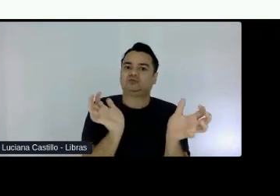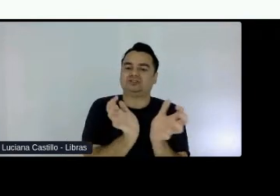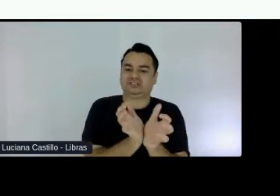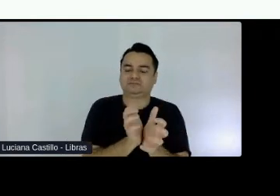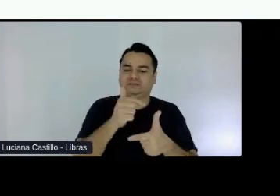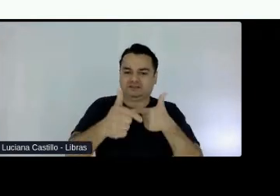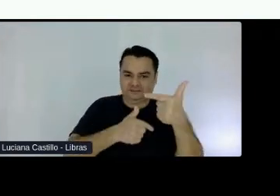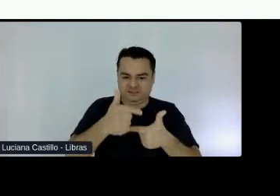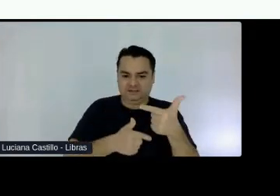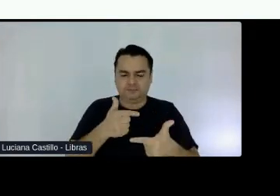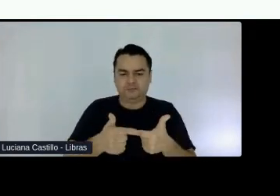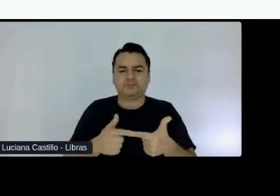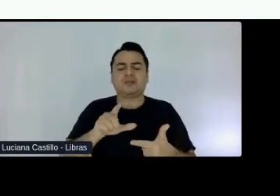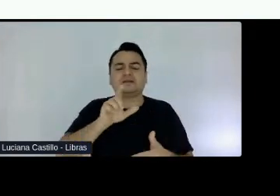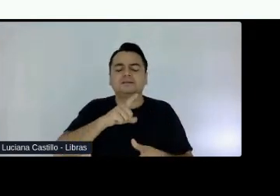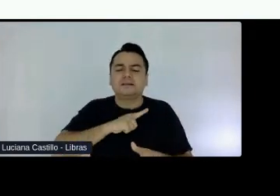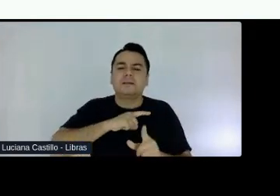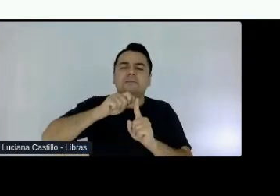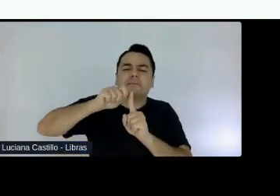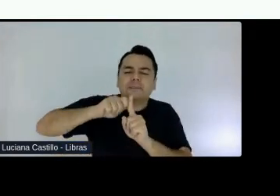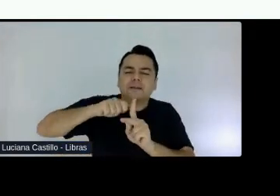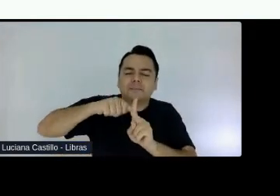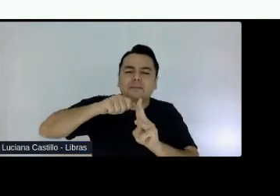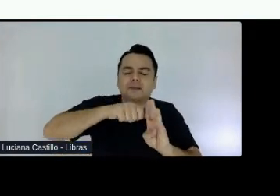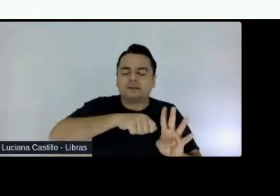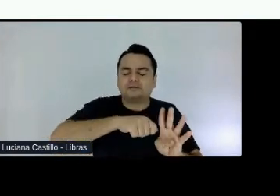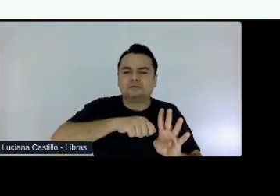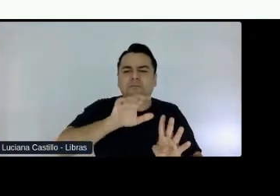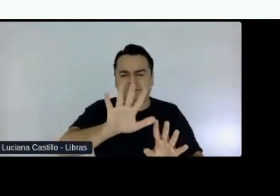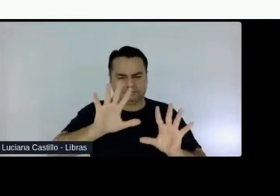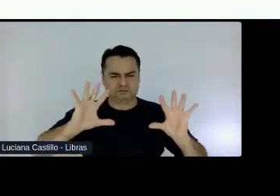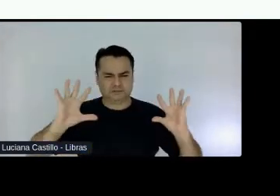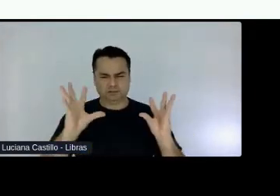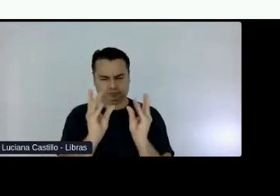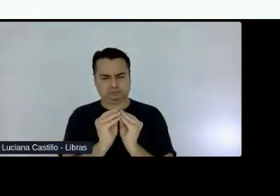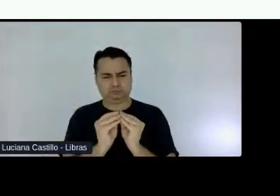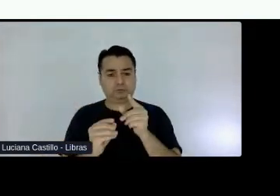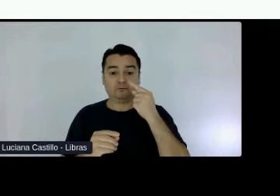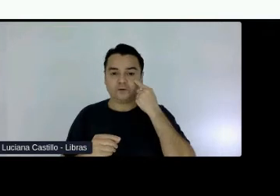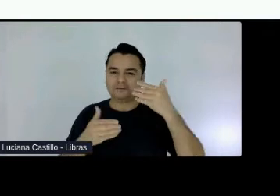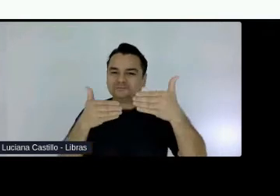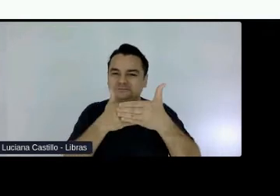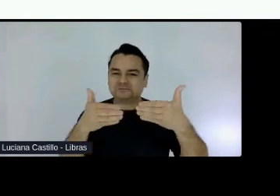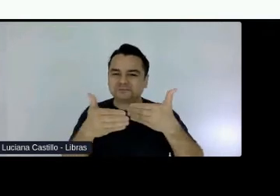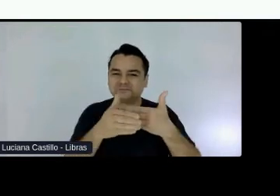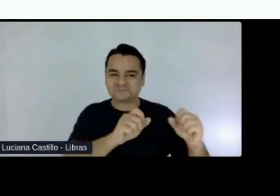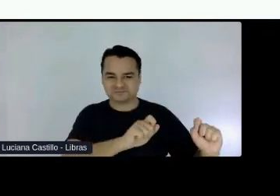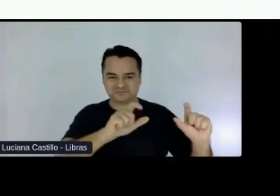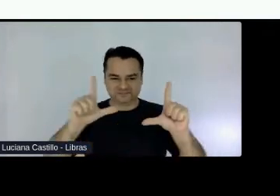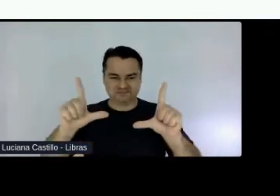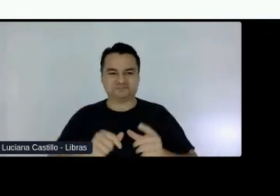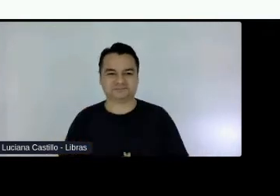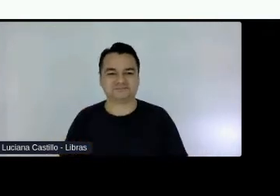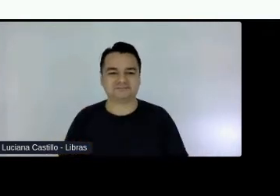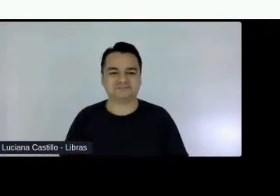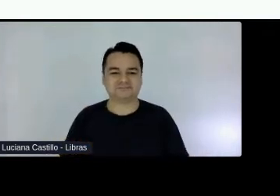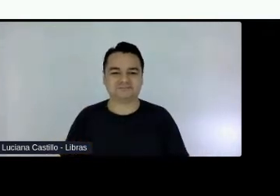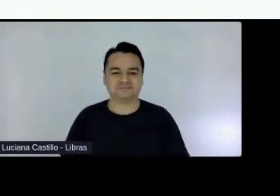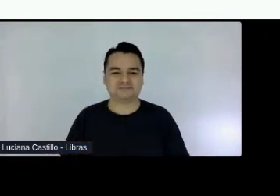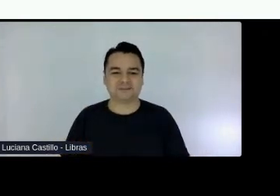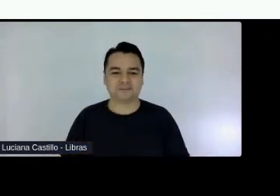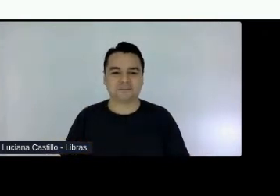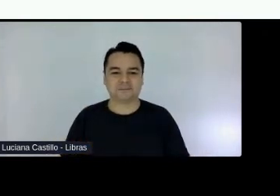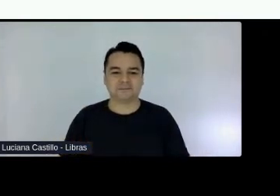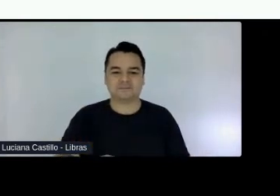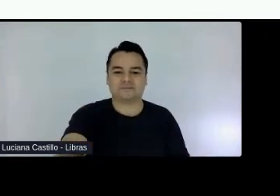longo desses meses. Em resumo, aí o que vocês estão vendo é um time que tem um nível de entrega muito alto. É um